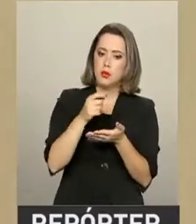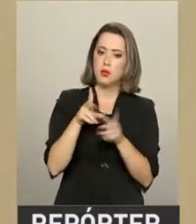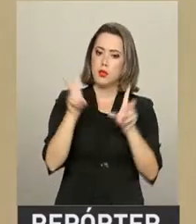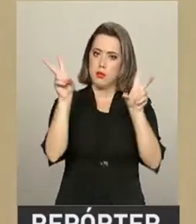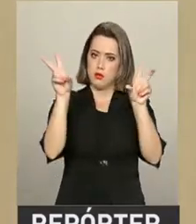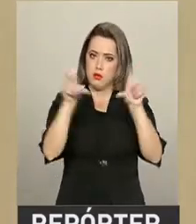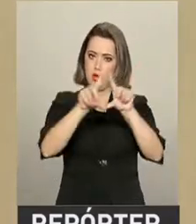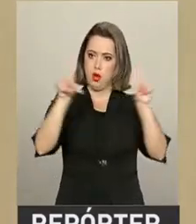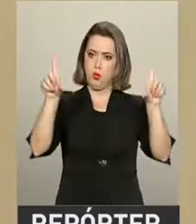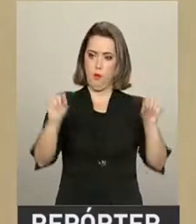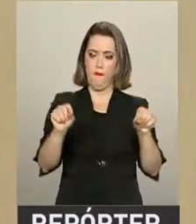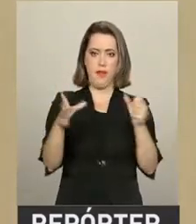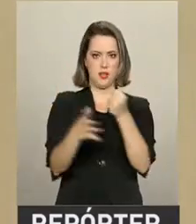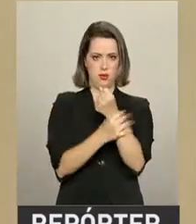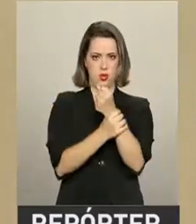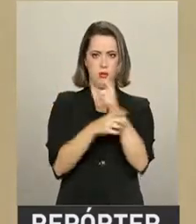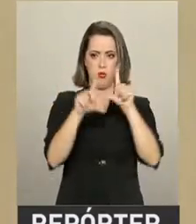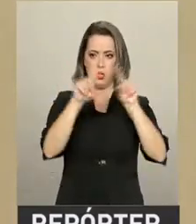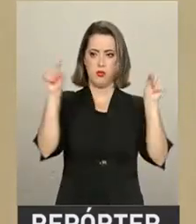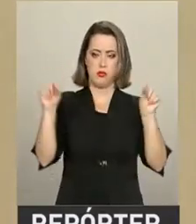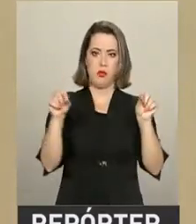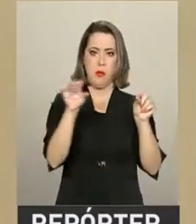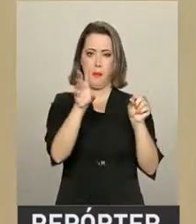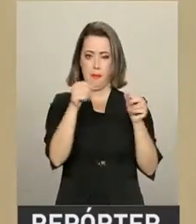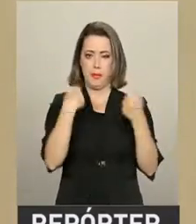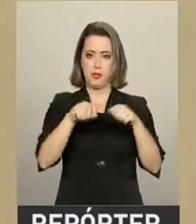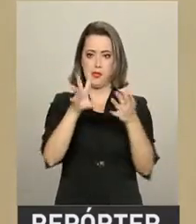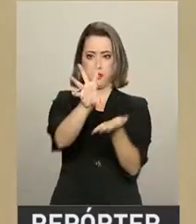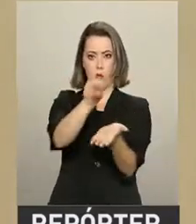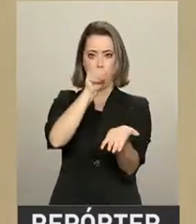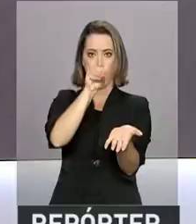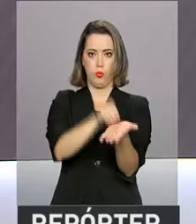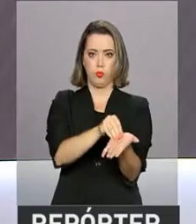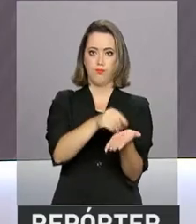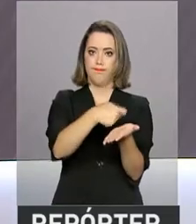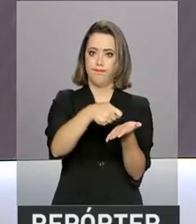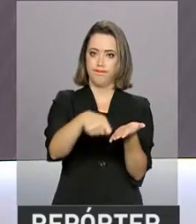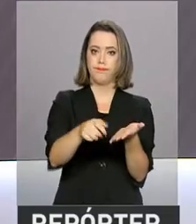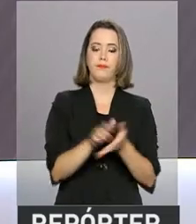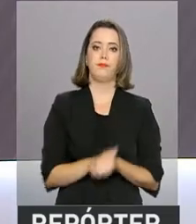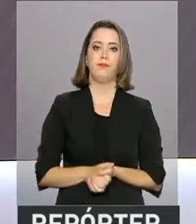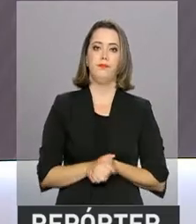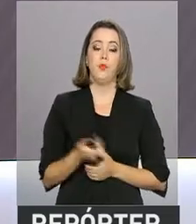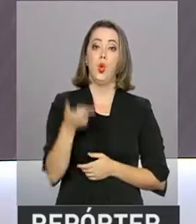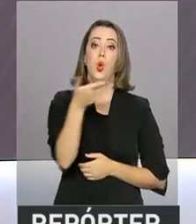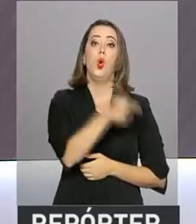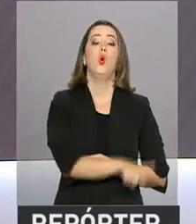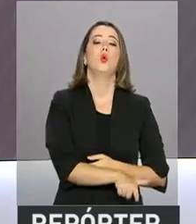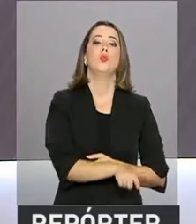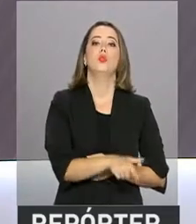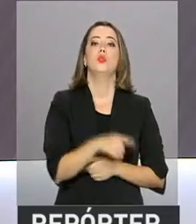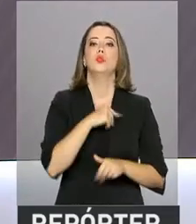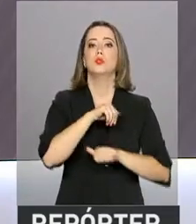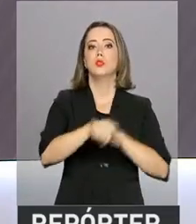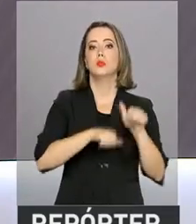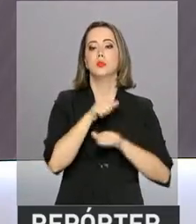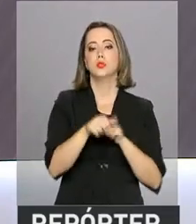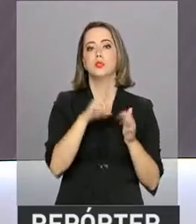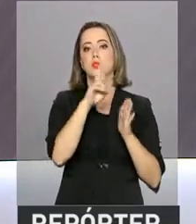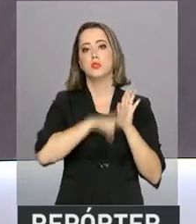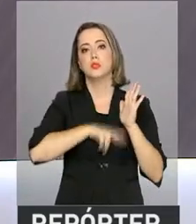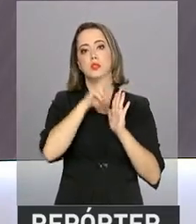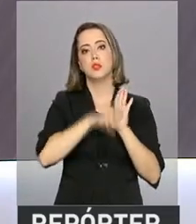frase de segurança do caderno para o cartão de resposta. E outra mudança é na redação, que passa a